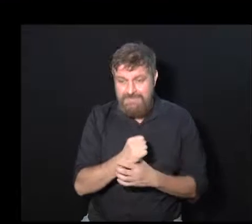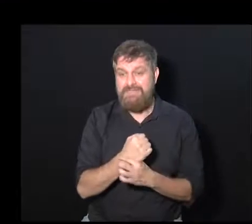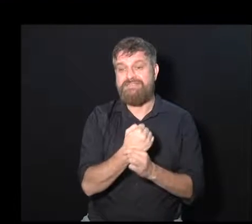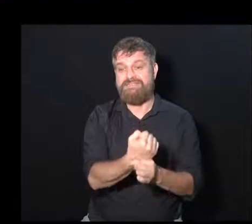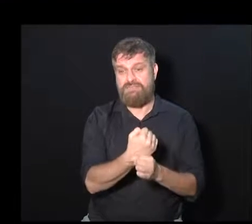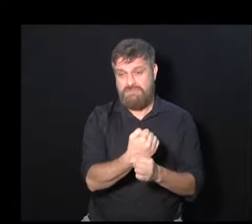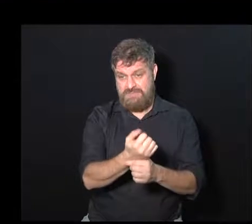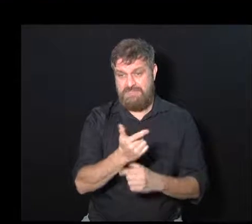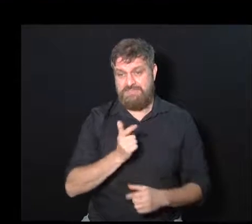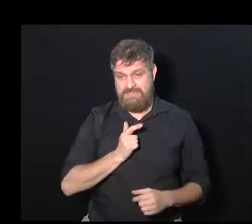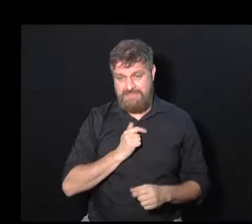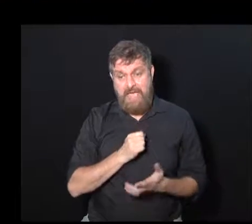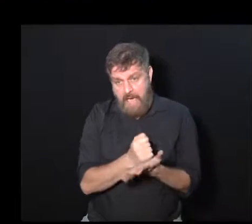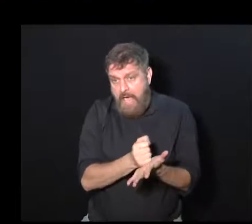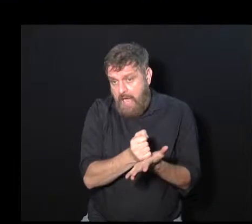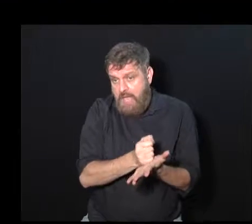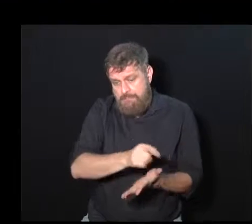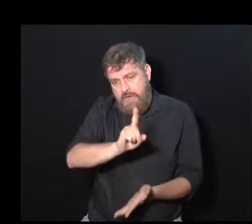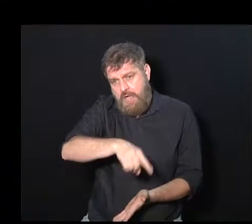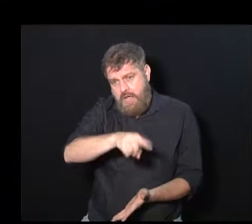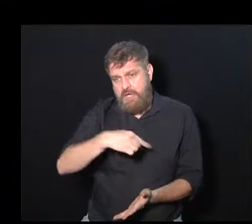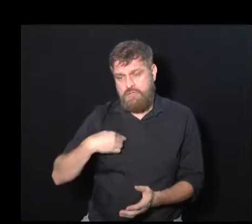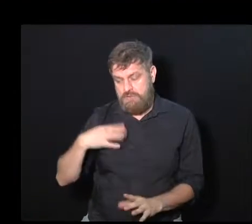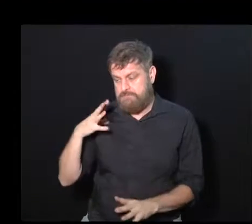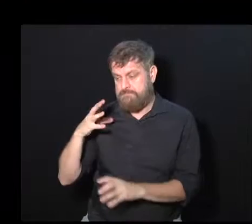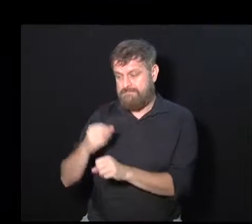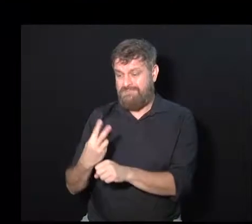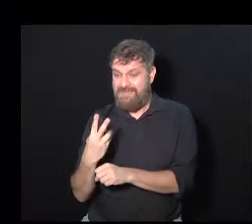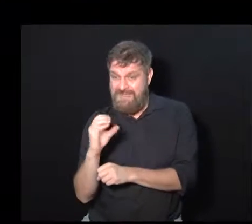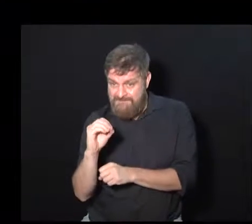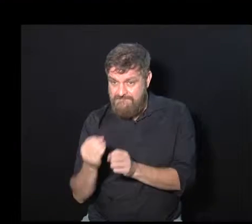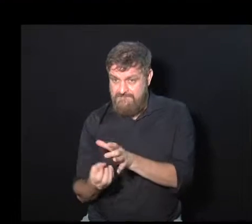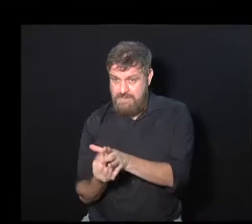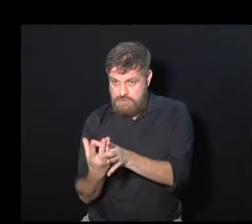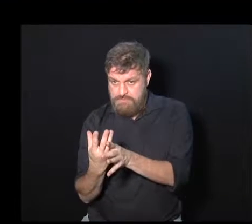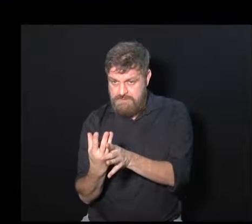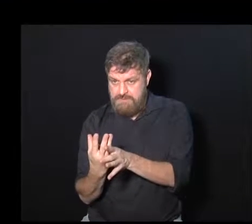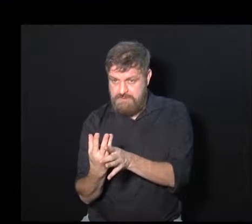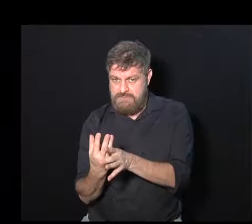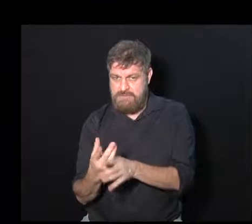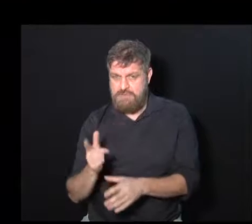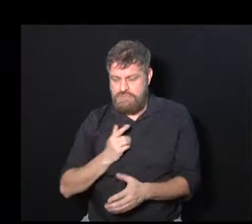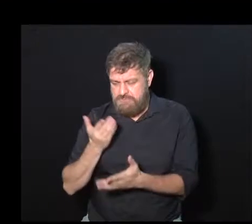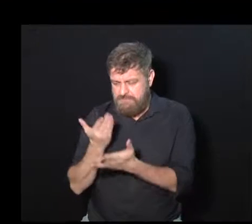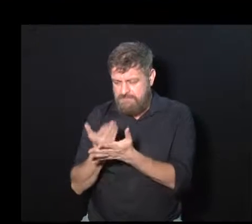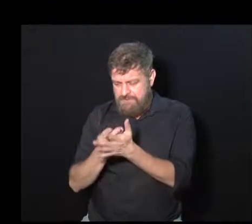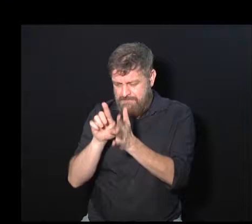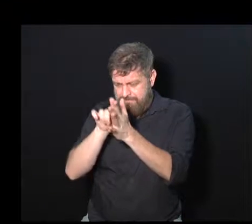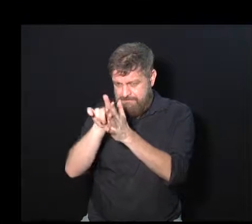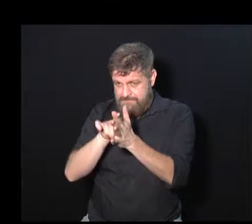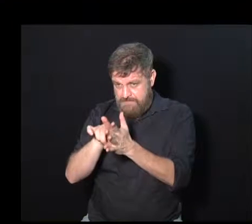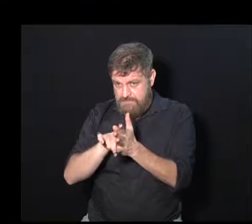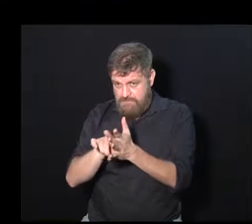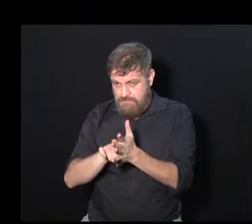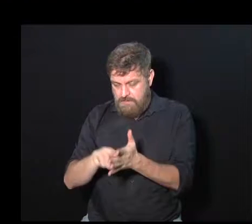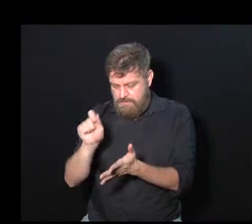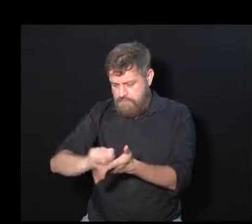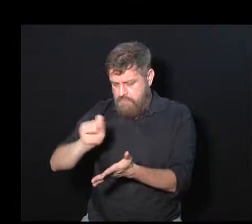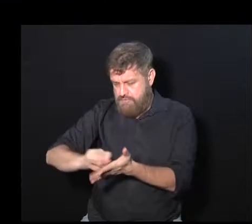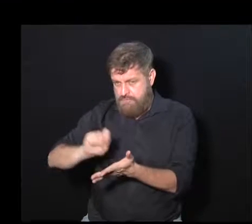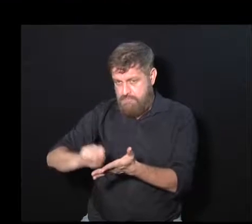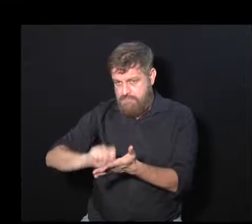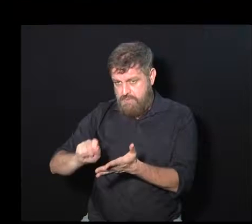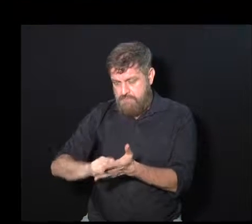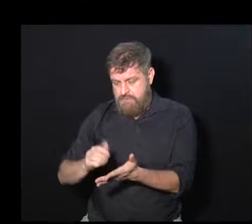Então, a gente reuniu 20 plantas, fez um estudo delas,